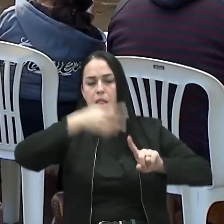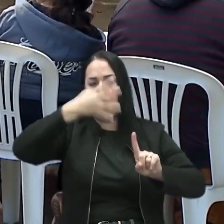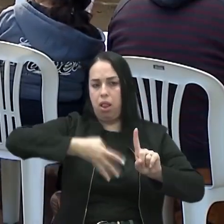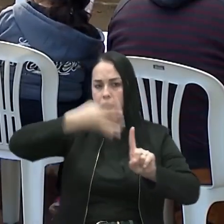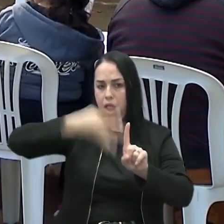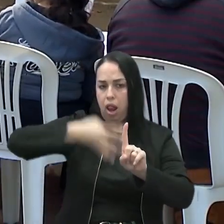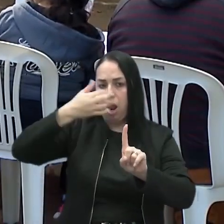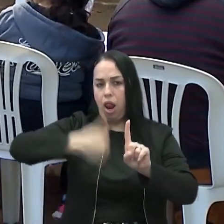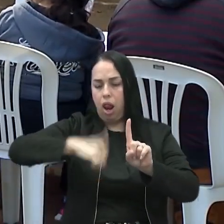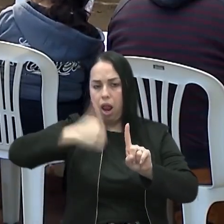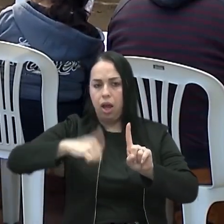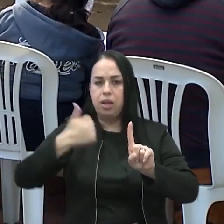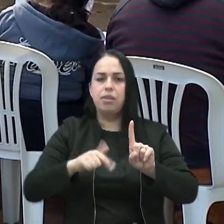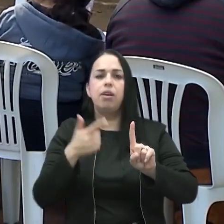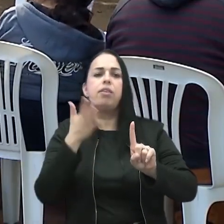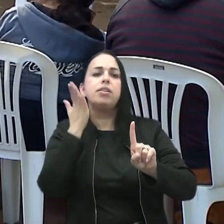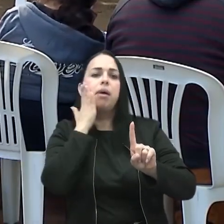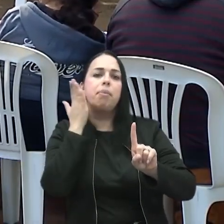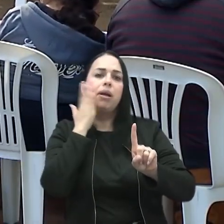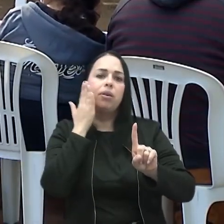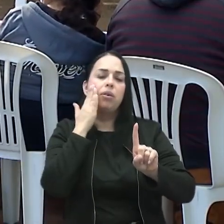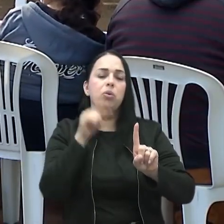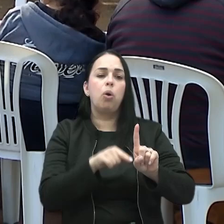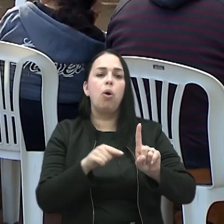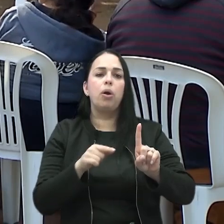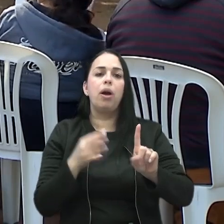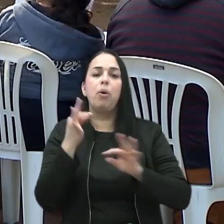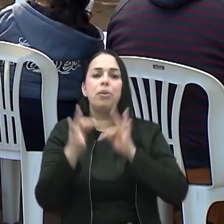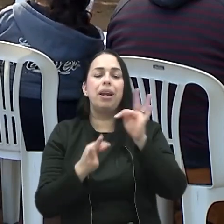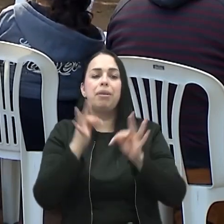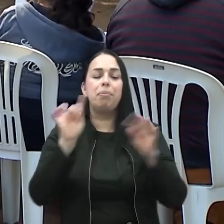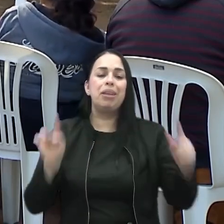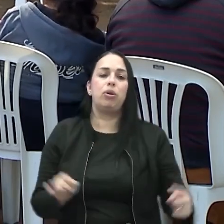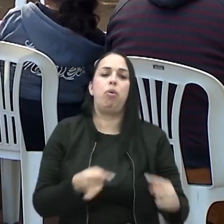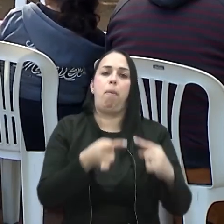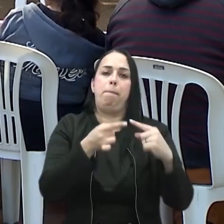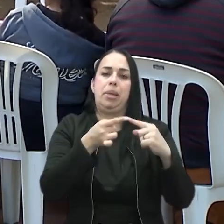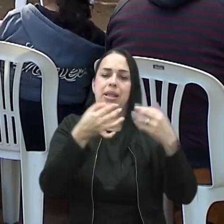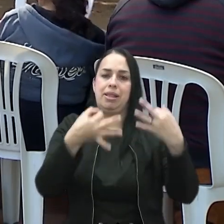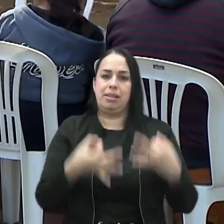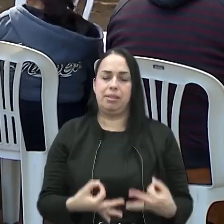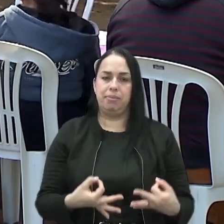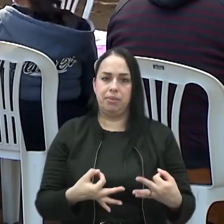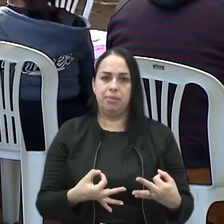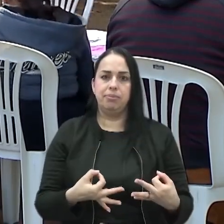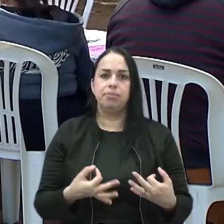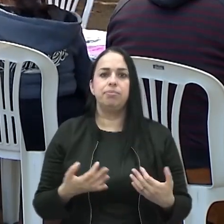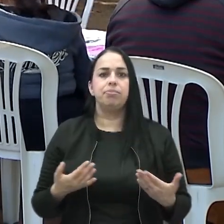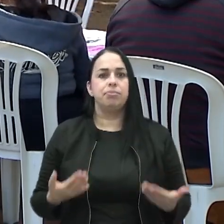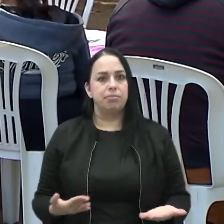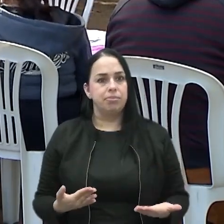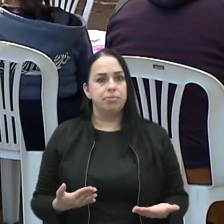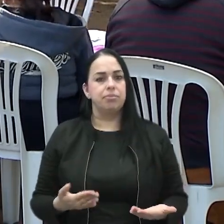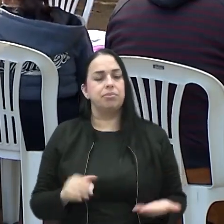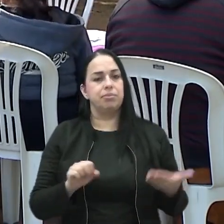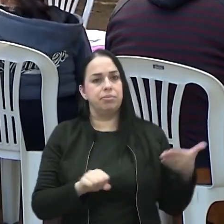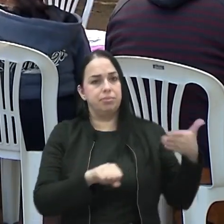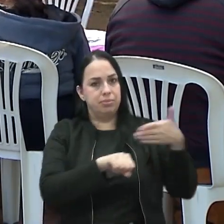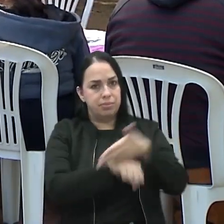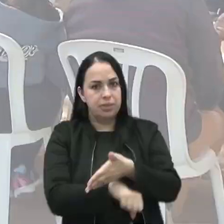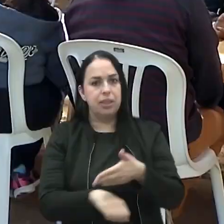uma avaliação dele por uma equipe multidisciplinar que vai ver qual o melhor projeto terapêutico para